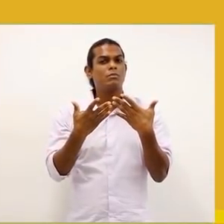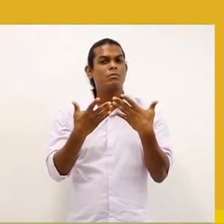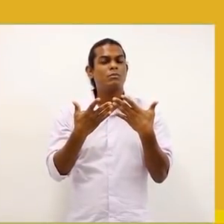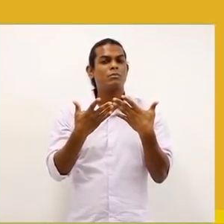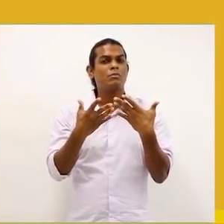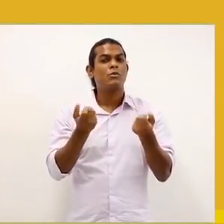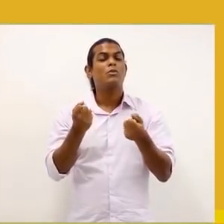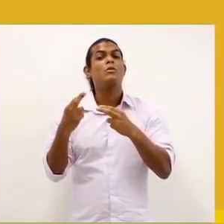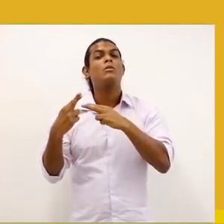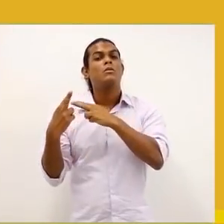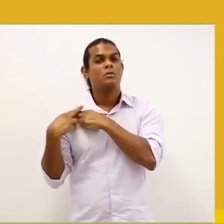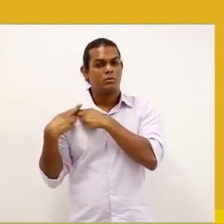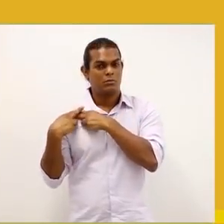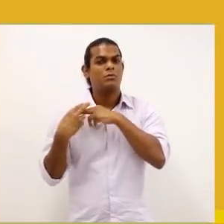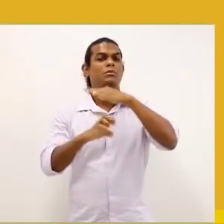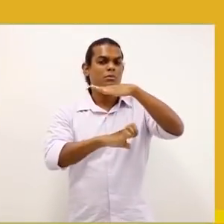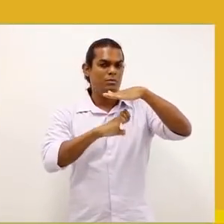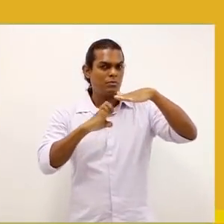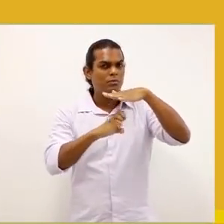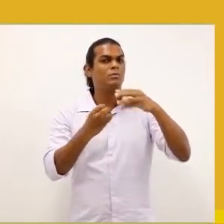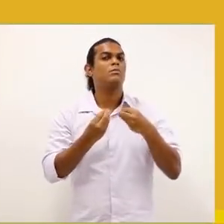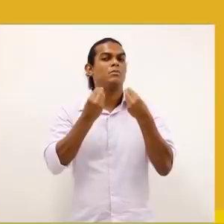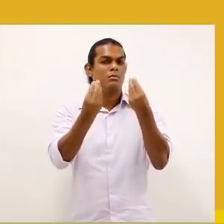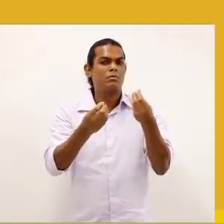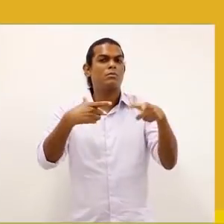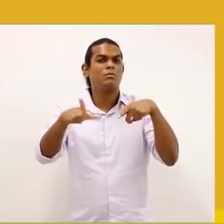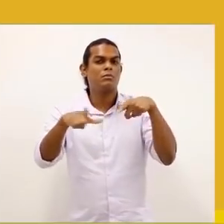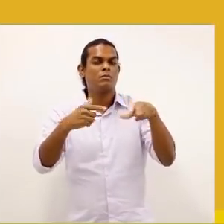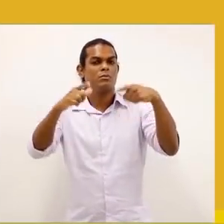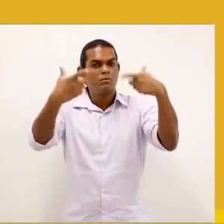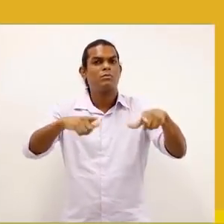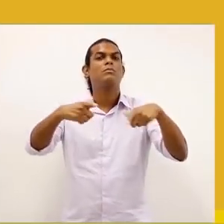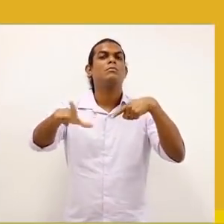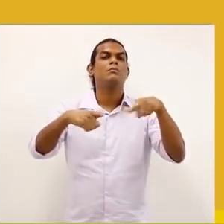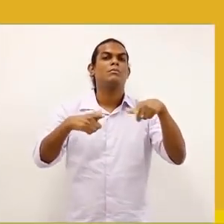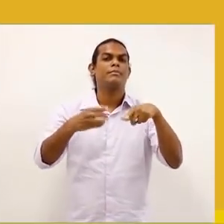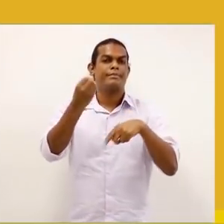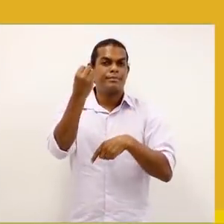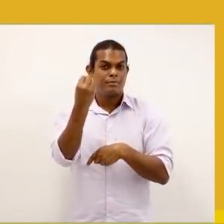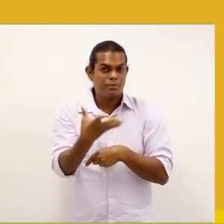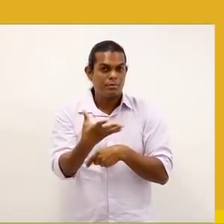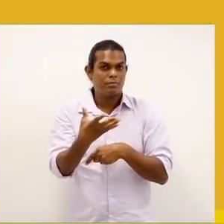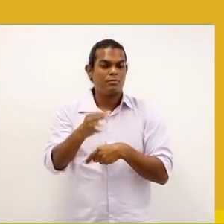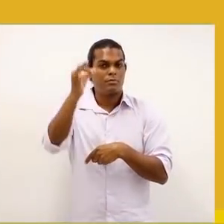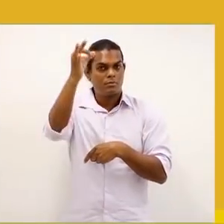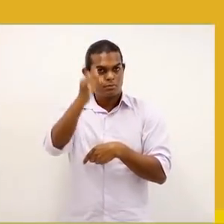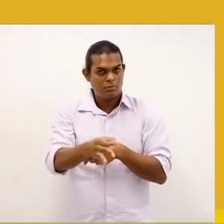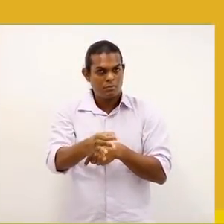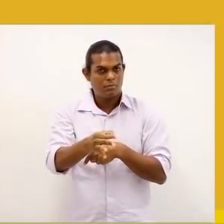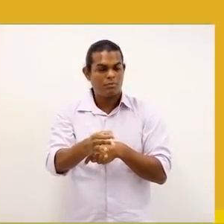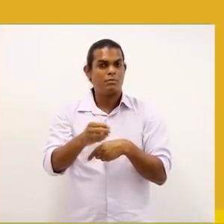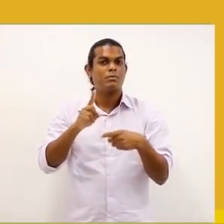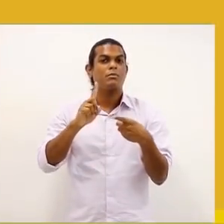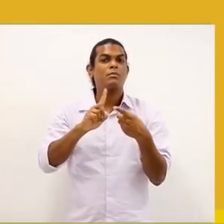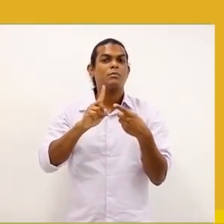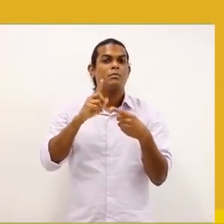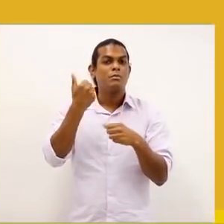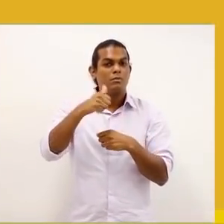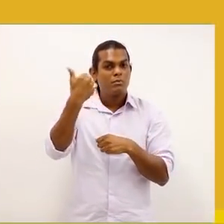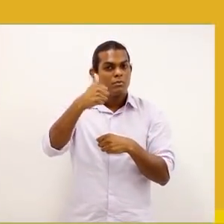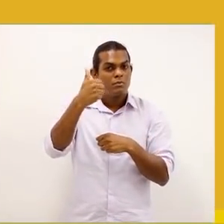ambiente de trabalho com condições de dignidade e de seguridade. A primeira é cumprir, o